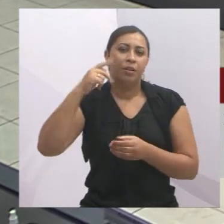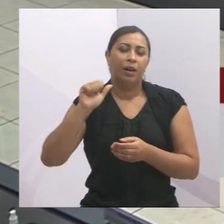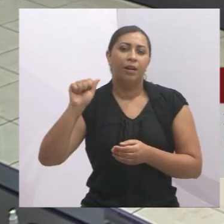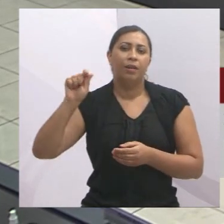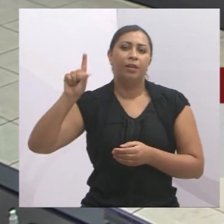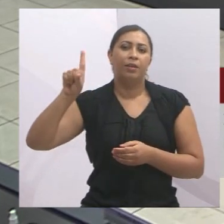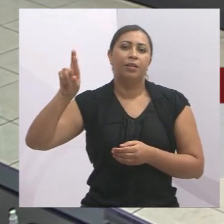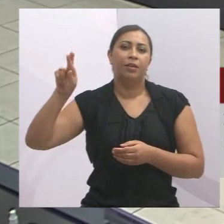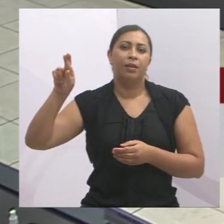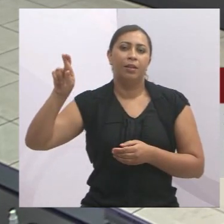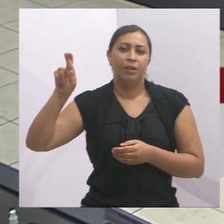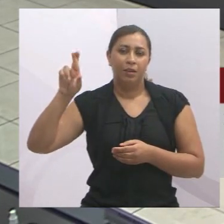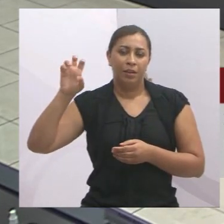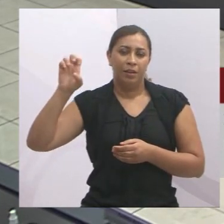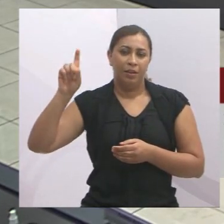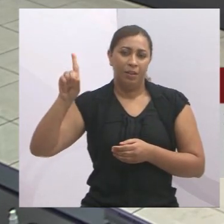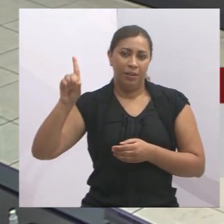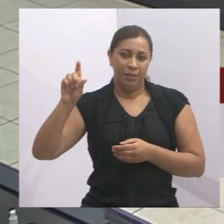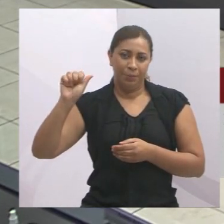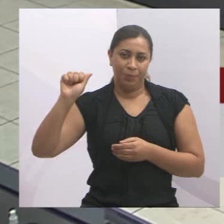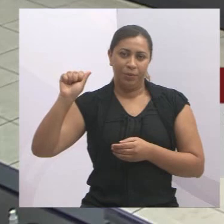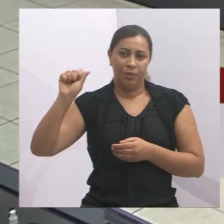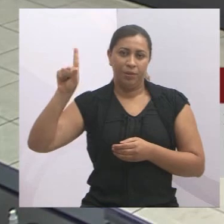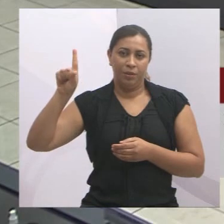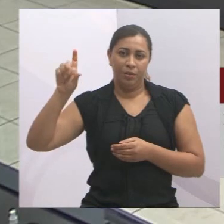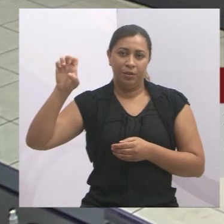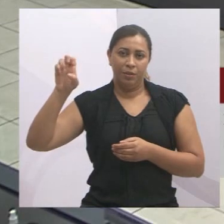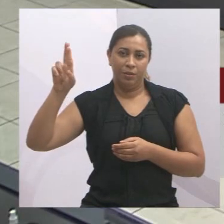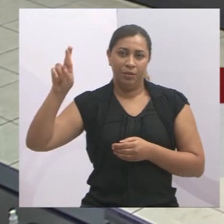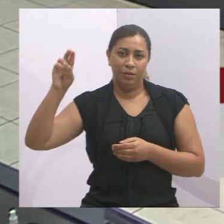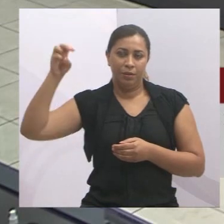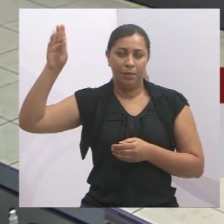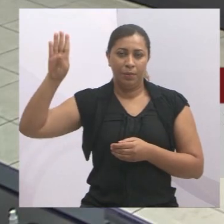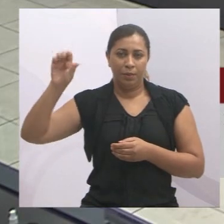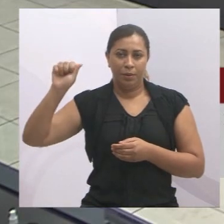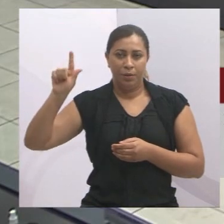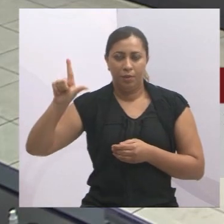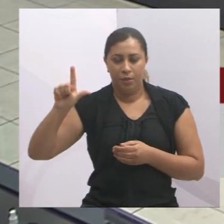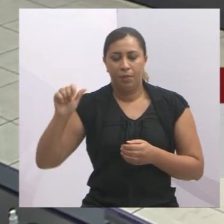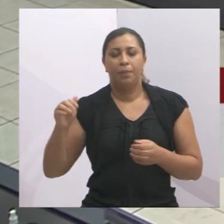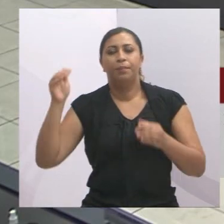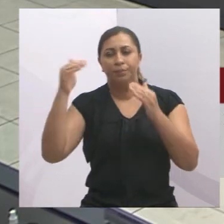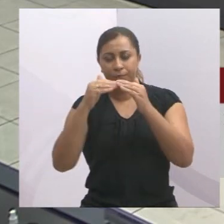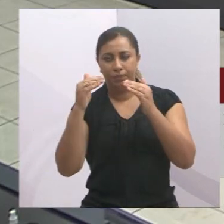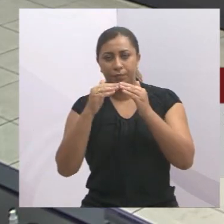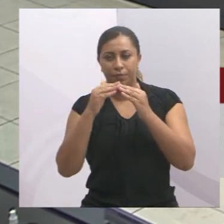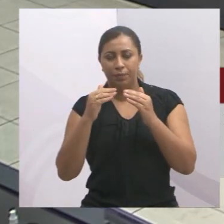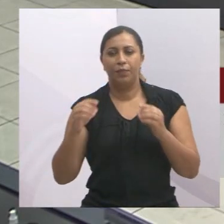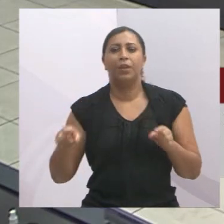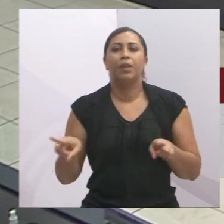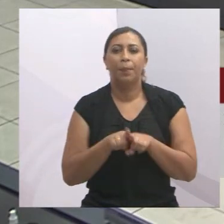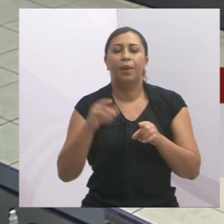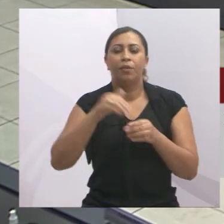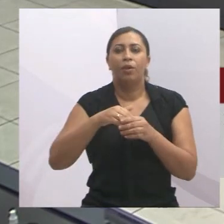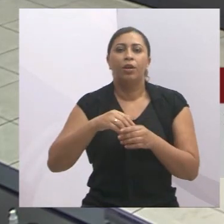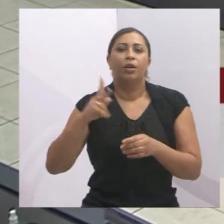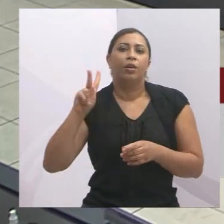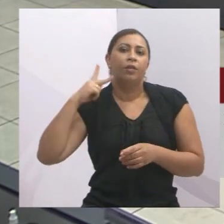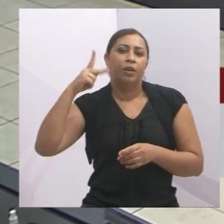Aderbal Sodré. Favorável. Como vota o vereador Arildo Batista. Favorável.